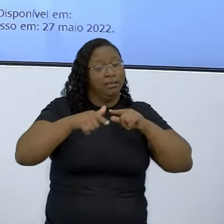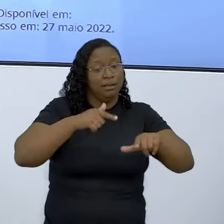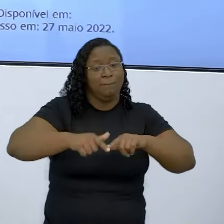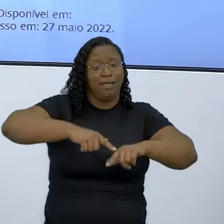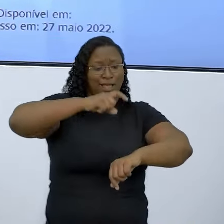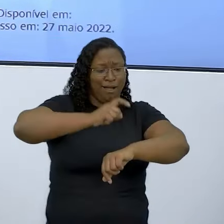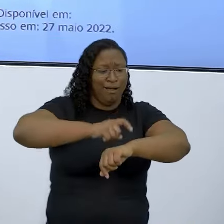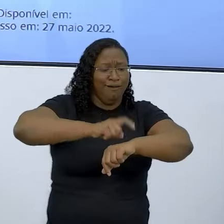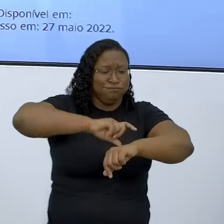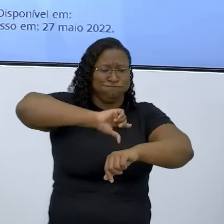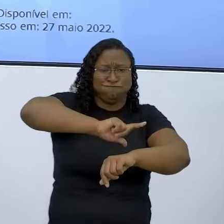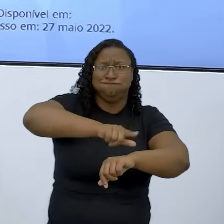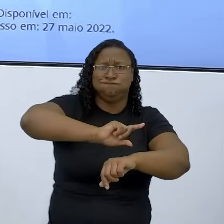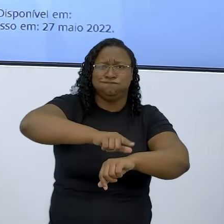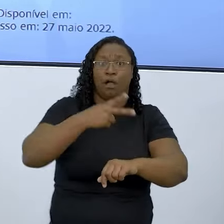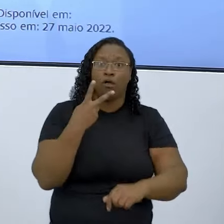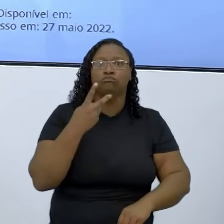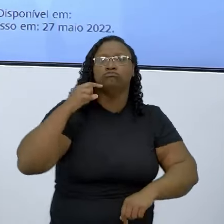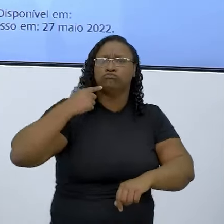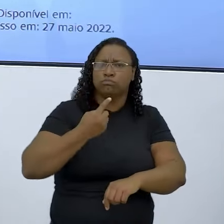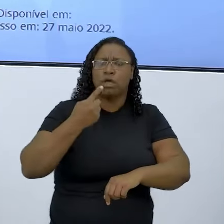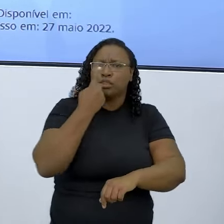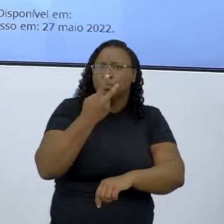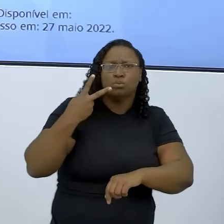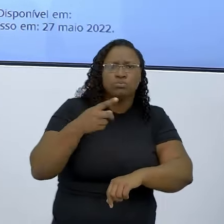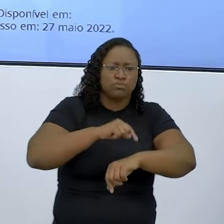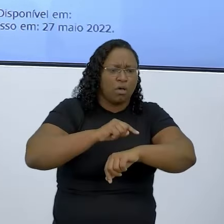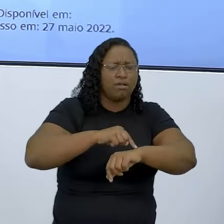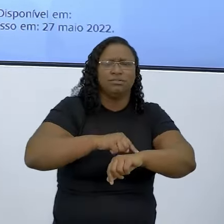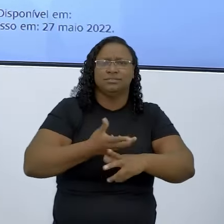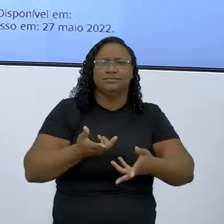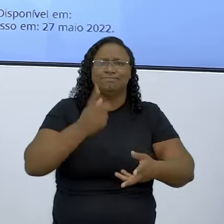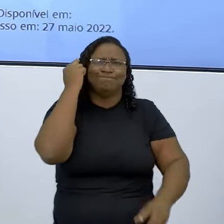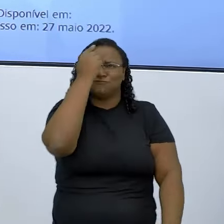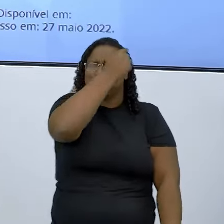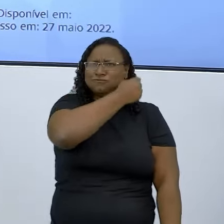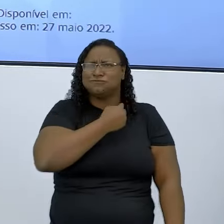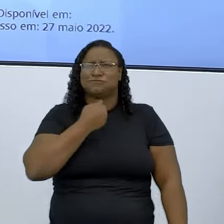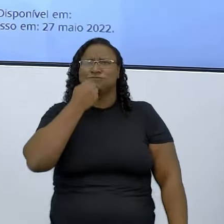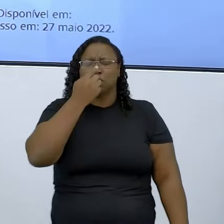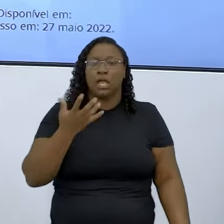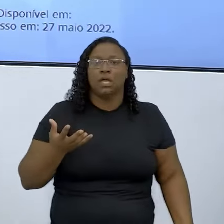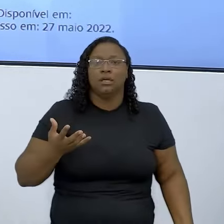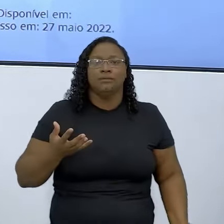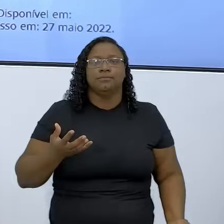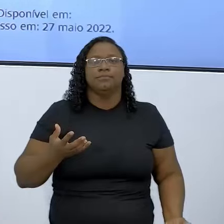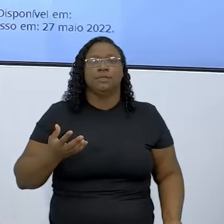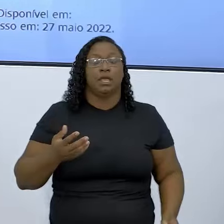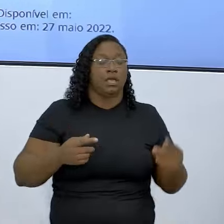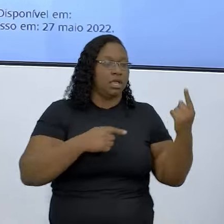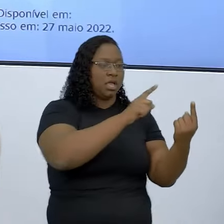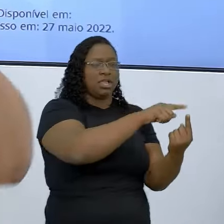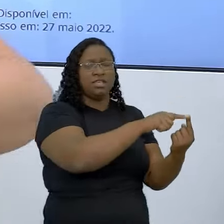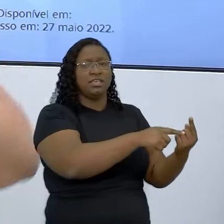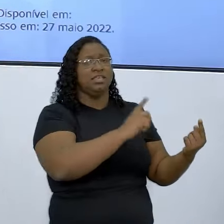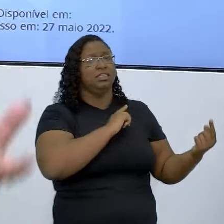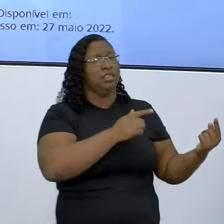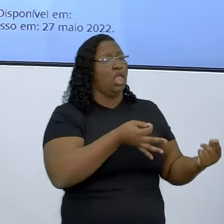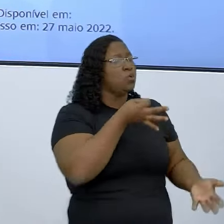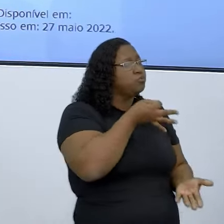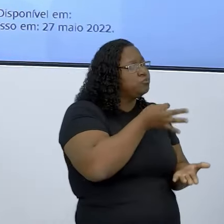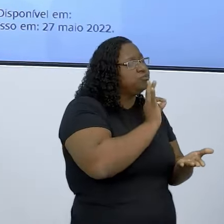pra escola, ficar sentada numa carteira e ter o mesmo desempenho de alguém que dormiu, teve o cafezinho da manhã pronto, né? Não precisou